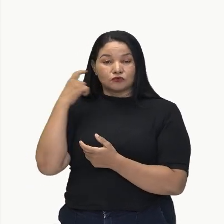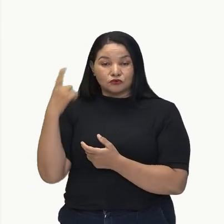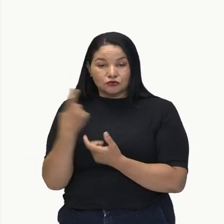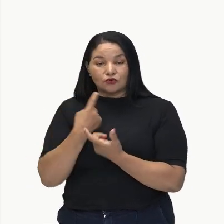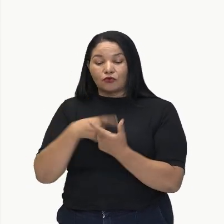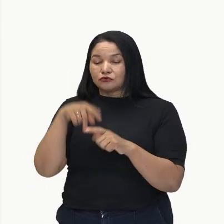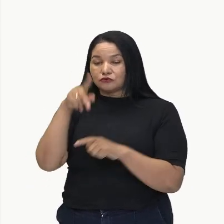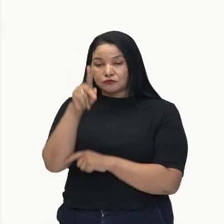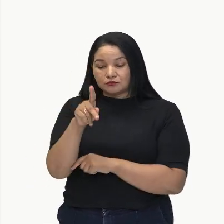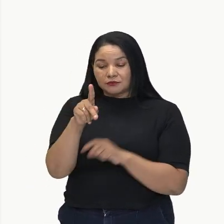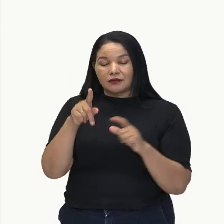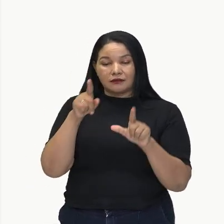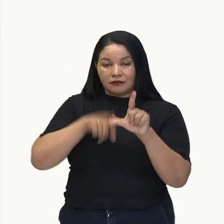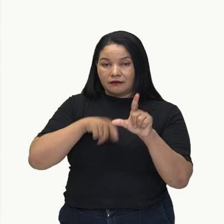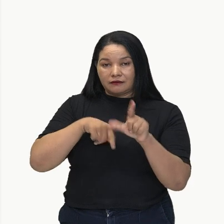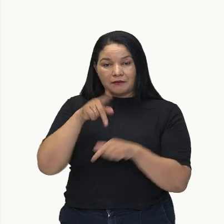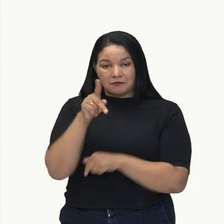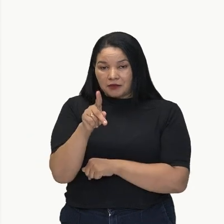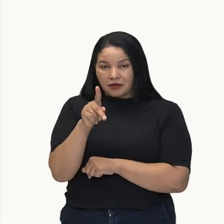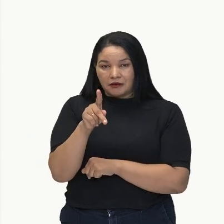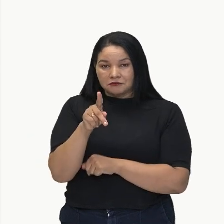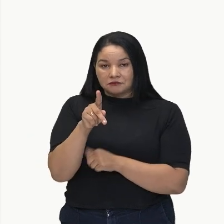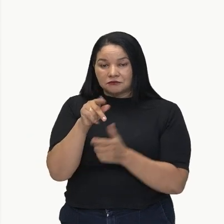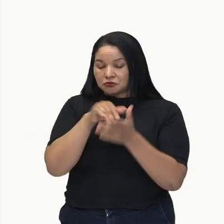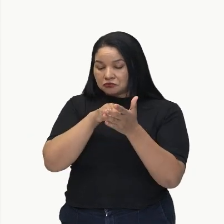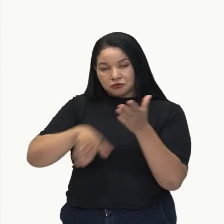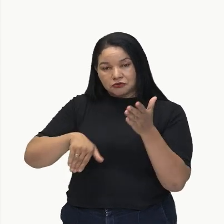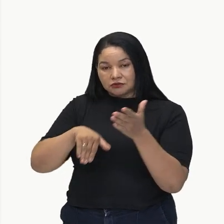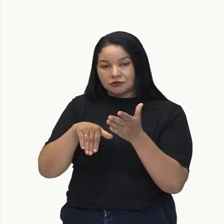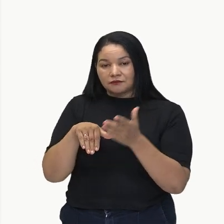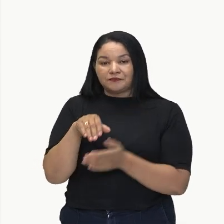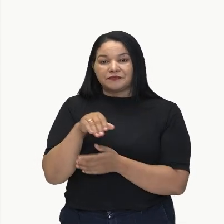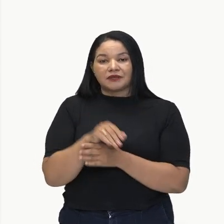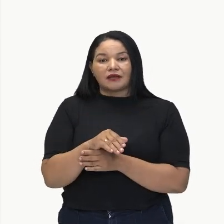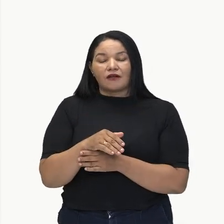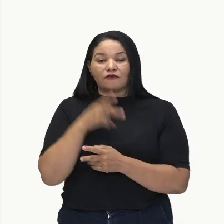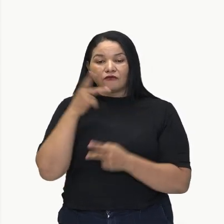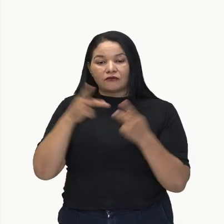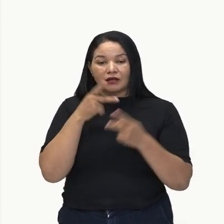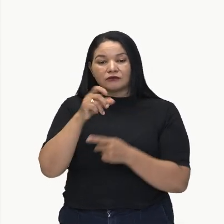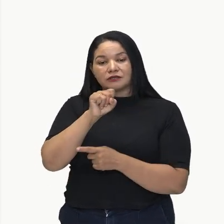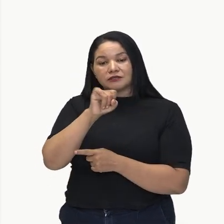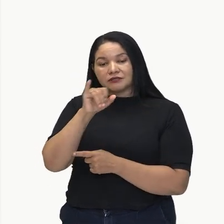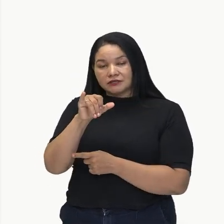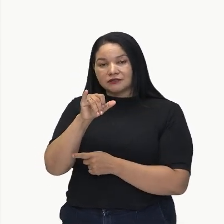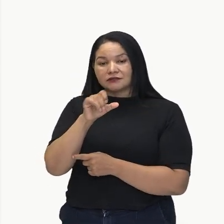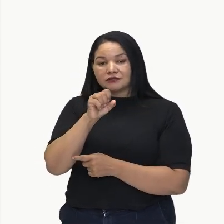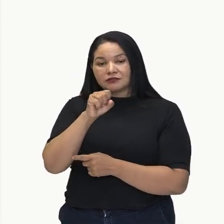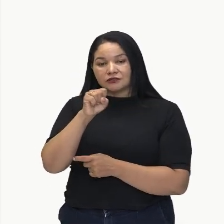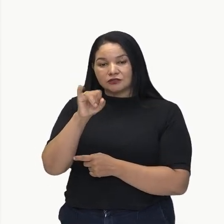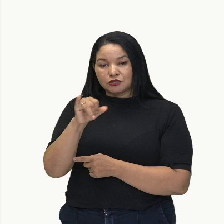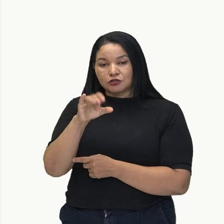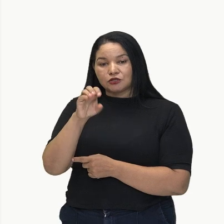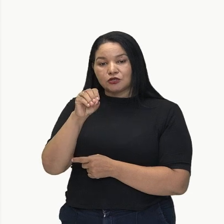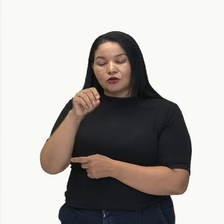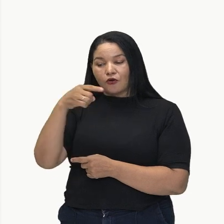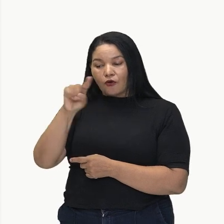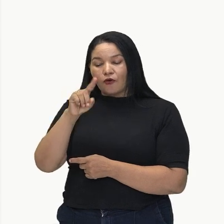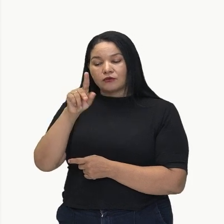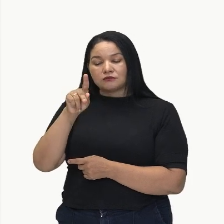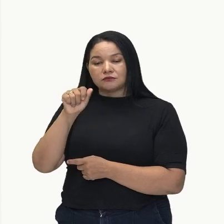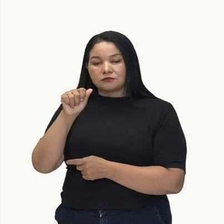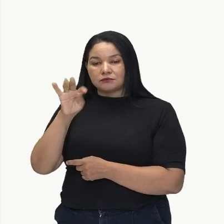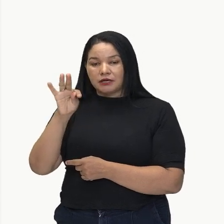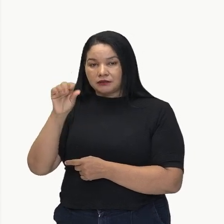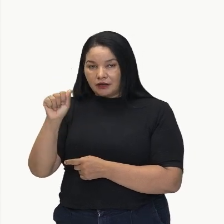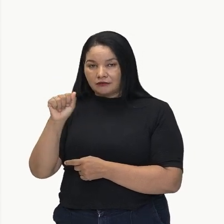percebem que o som do P sumiu? Eu não falo psi, eu já falo si, né? E o O acentuado aí ficando